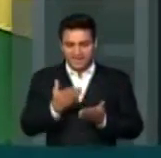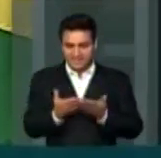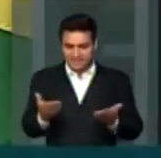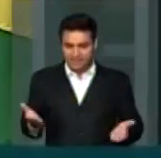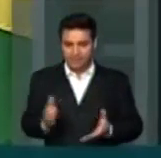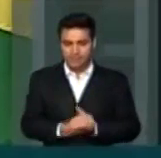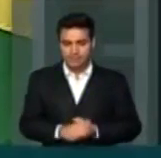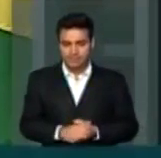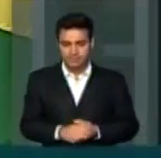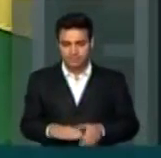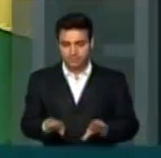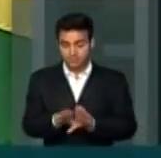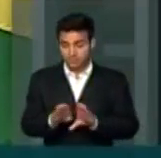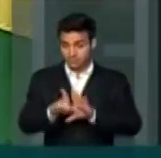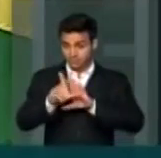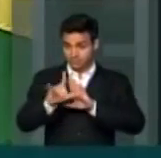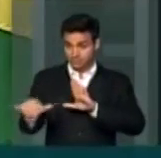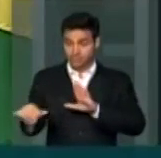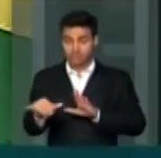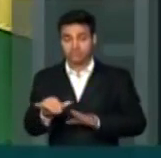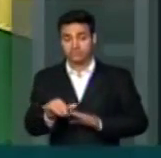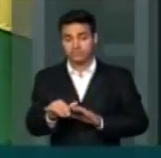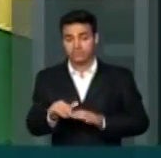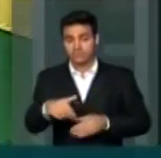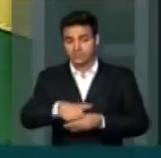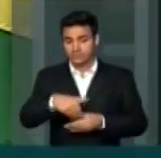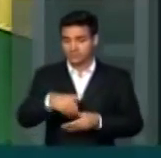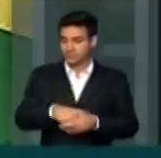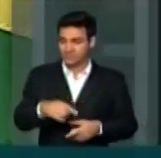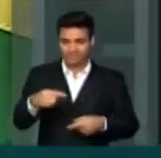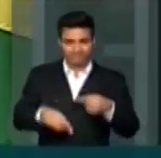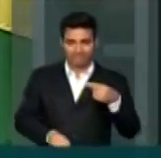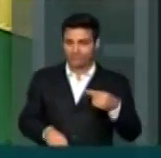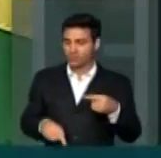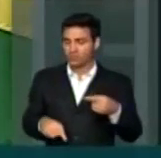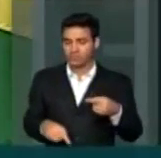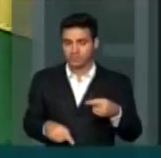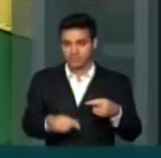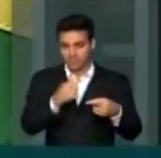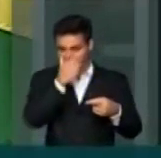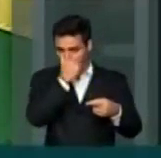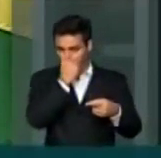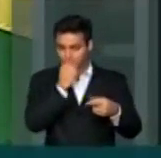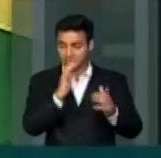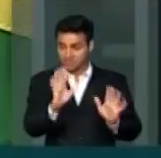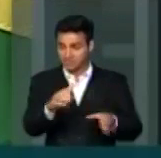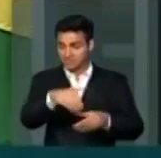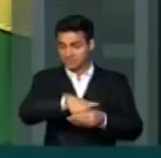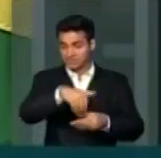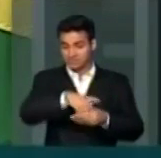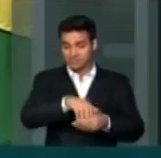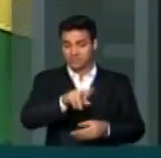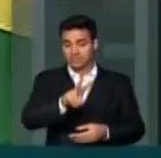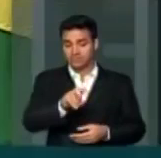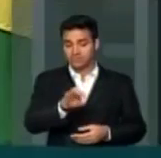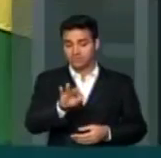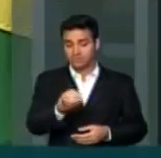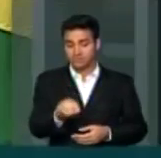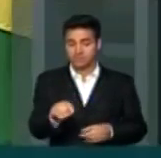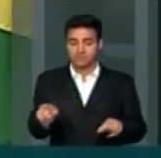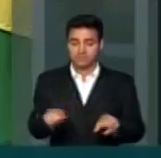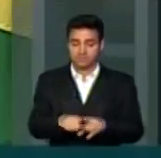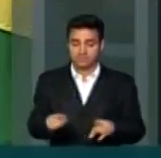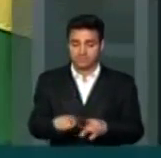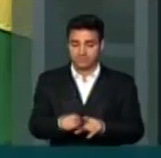pelos artifícios de uma lei eleitoral anacrônica que coteja a vontade soberana expressa no voto com a equação